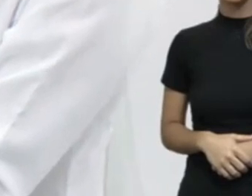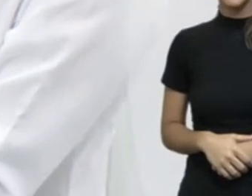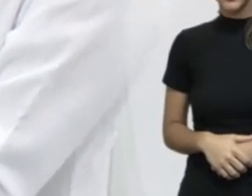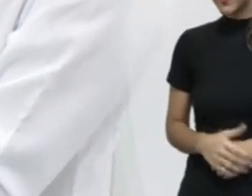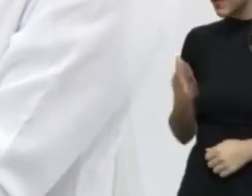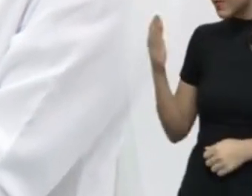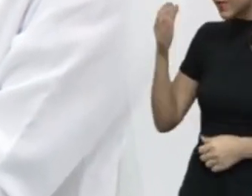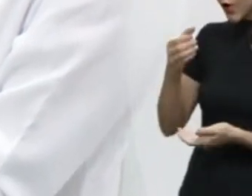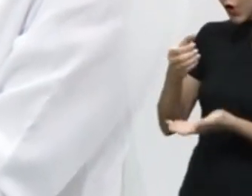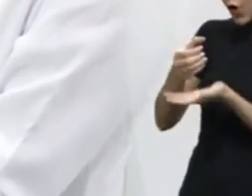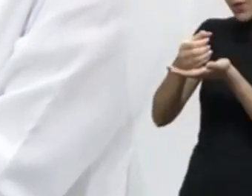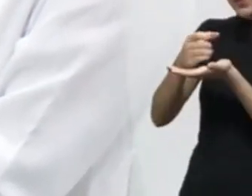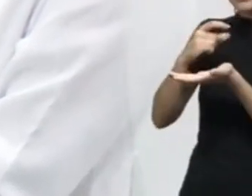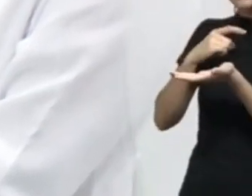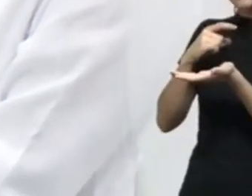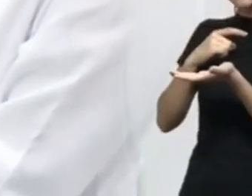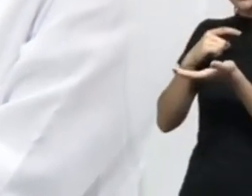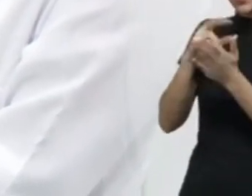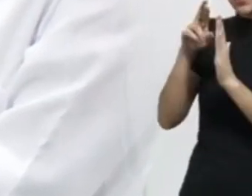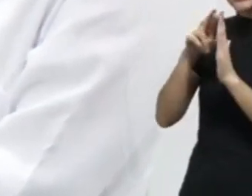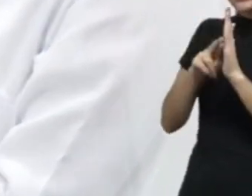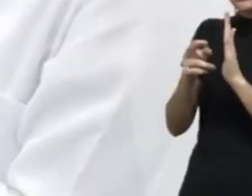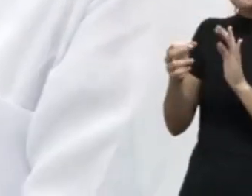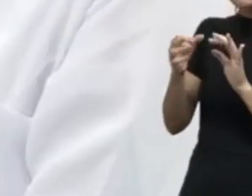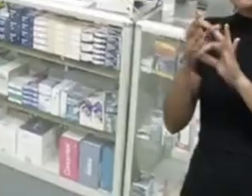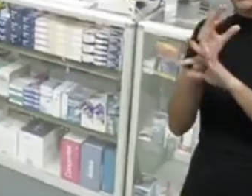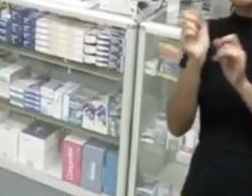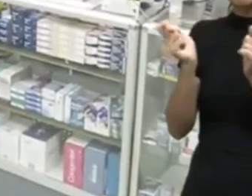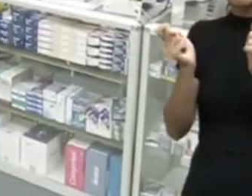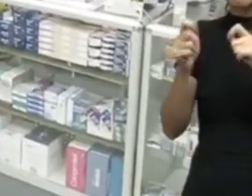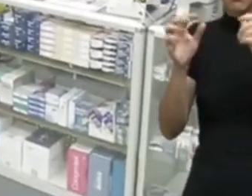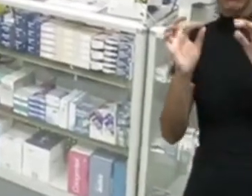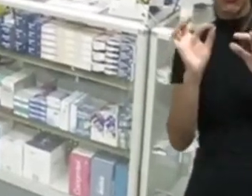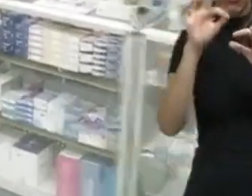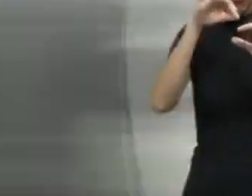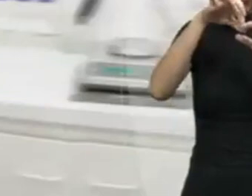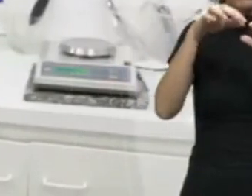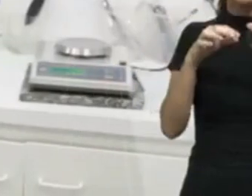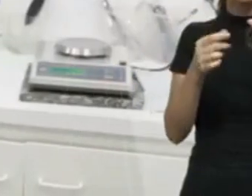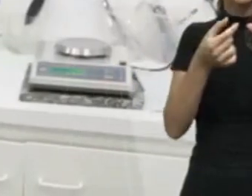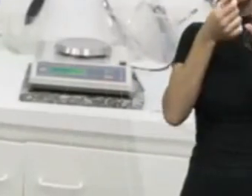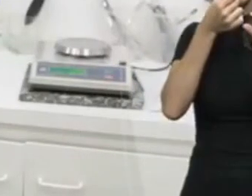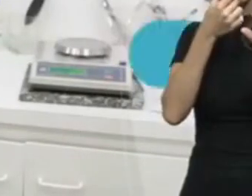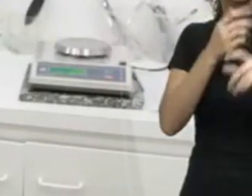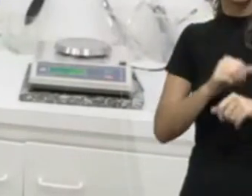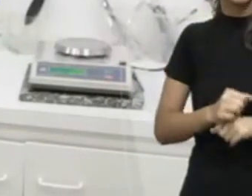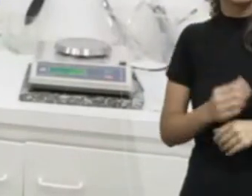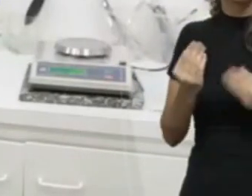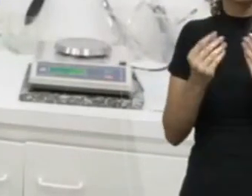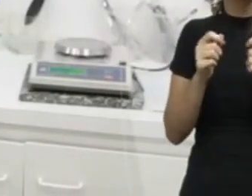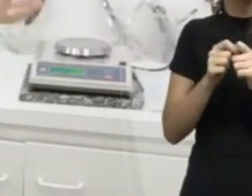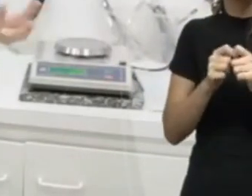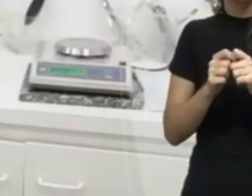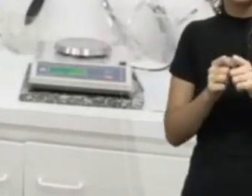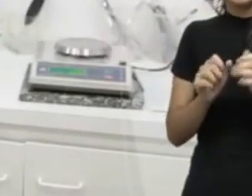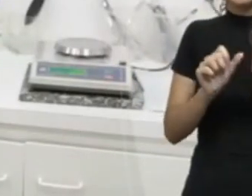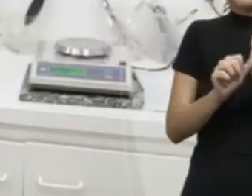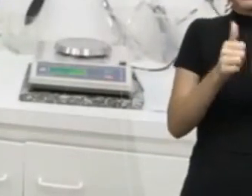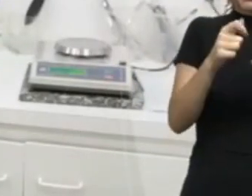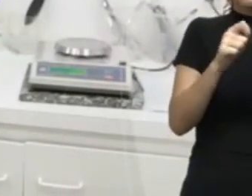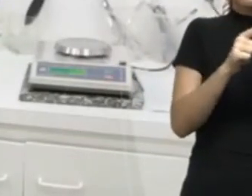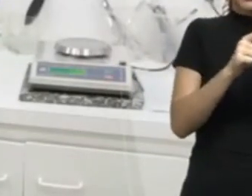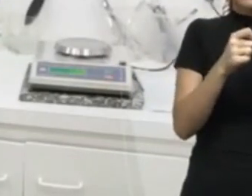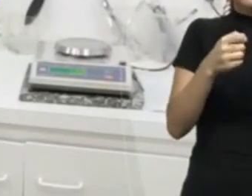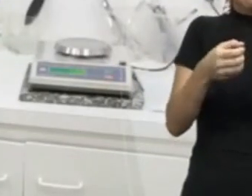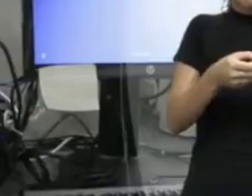Nesse copo, temos uma receita pronta para ser encapsulada, um medicamento. Como se faz um medicamento? Primeiro, se produz a